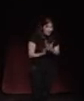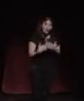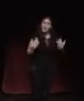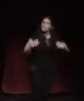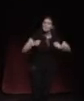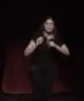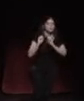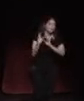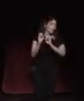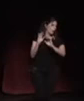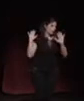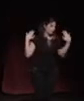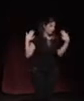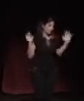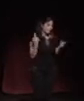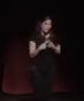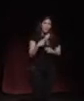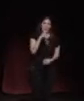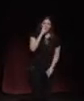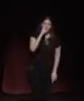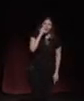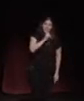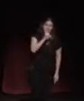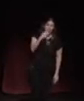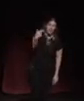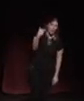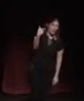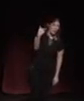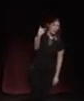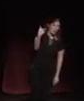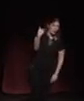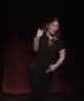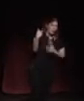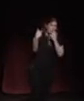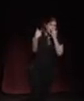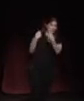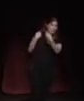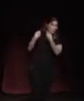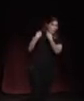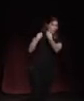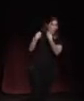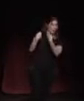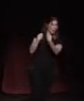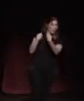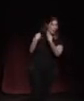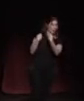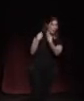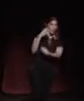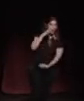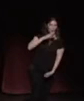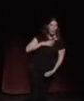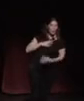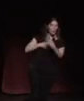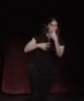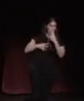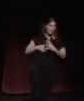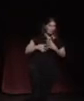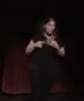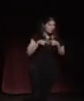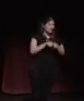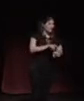deles. Porque pai olhando a gente da aula dá uma sensação de controle, dá uma sensação de julgamento. Não é uma